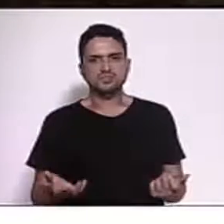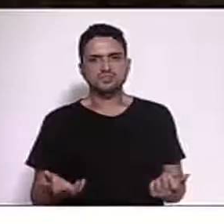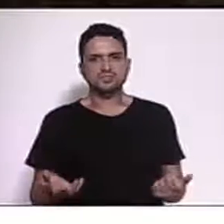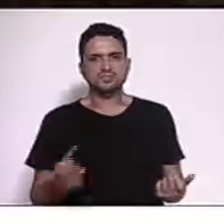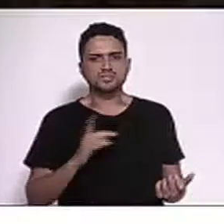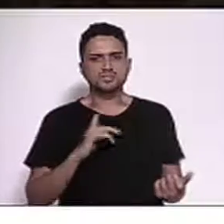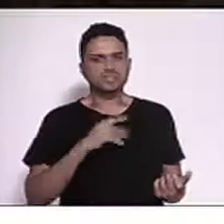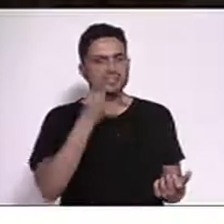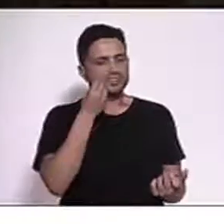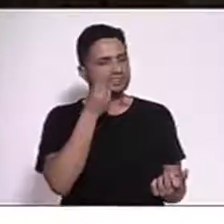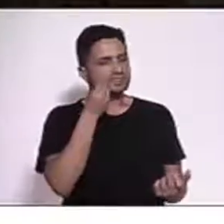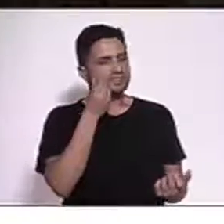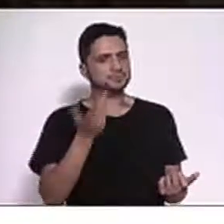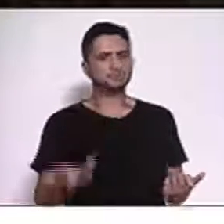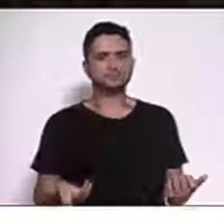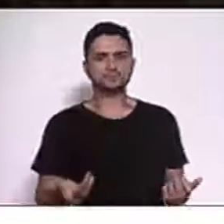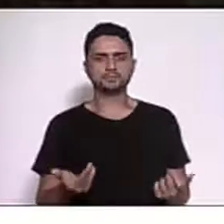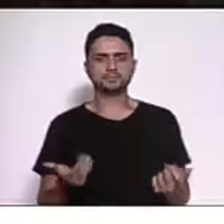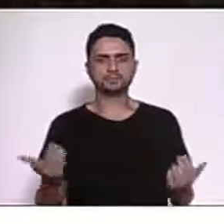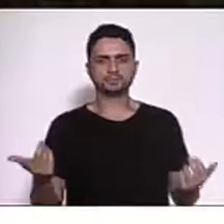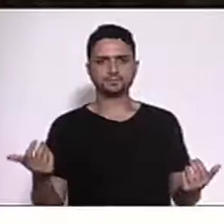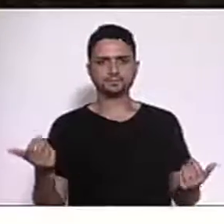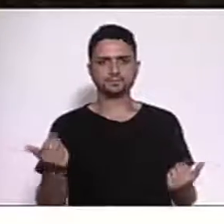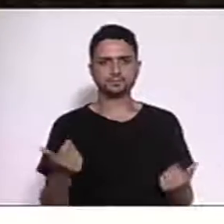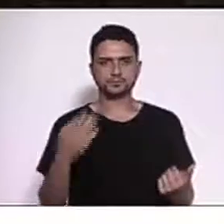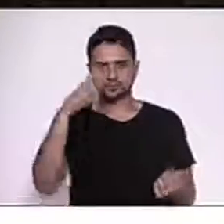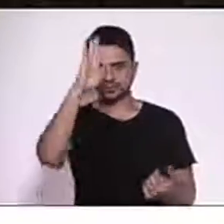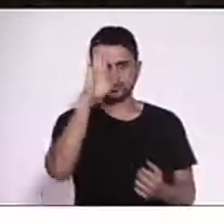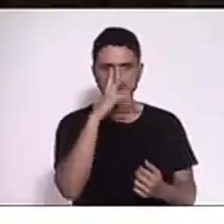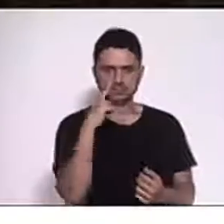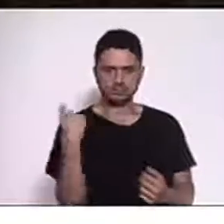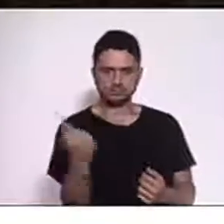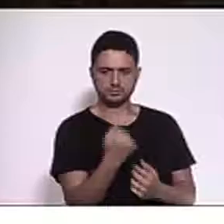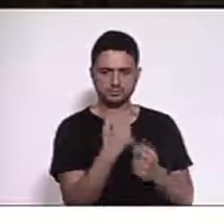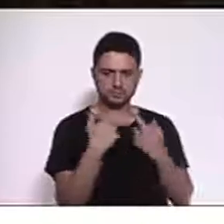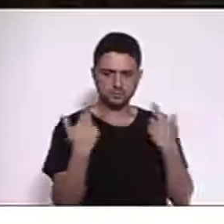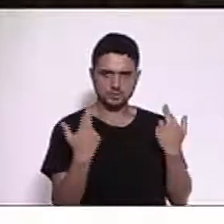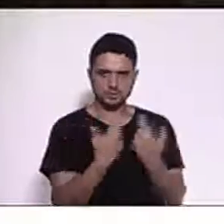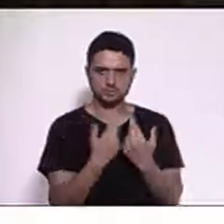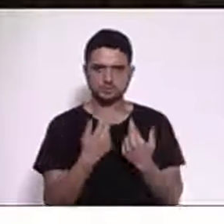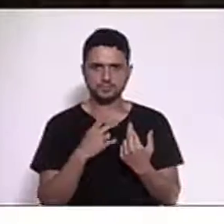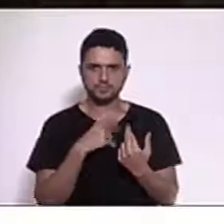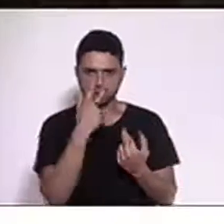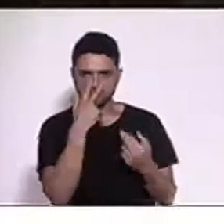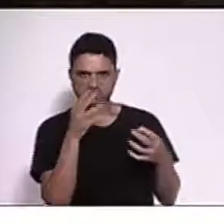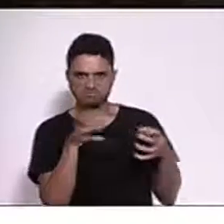construído em torno dele exatamente um bunker, um verdadeiro bunker,